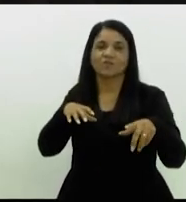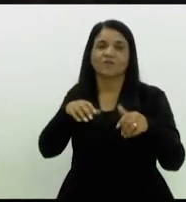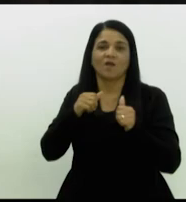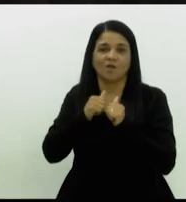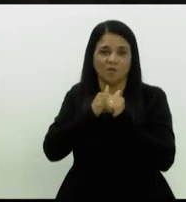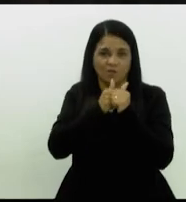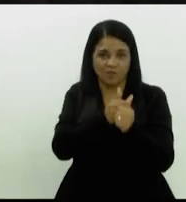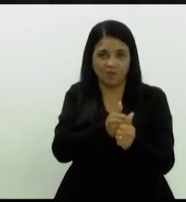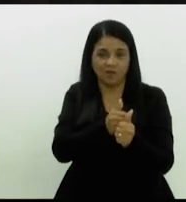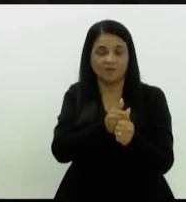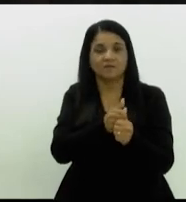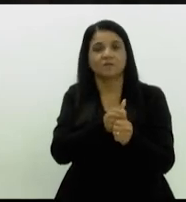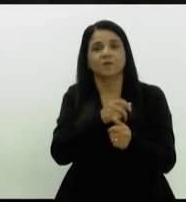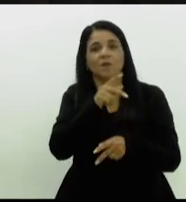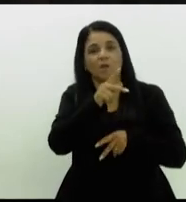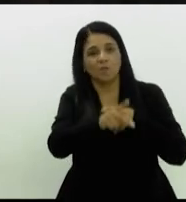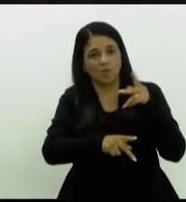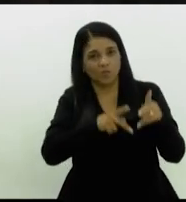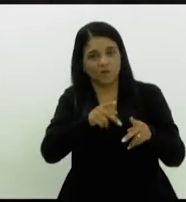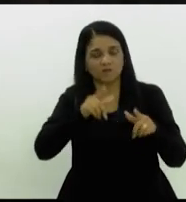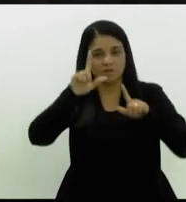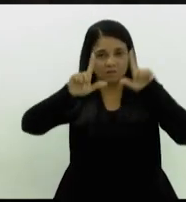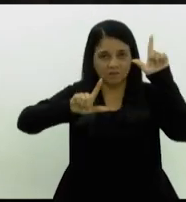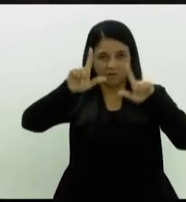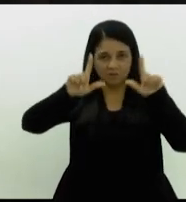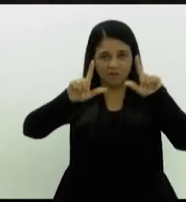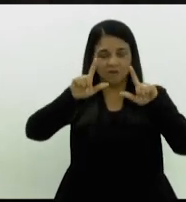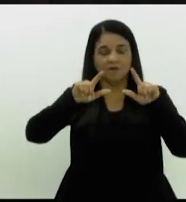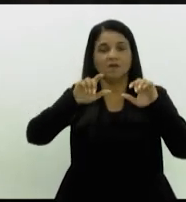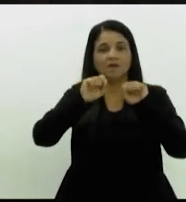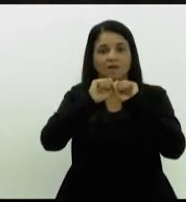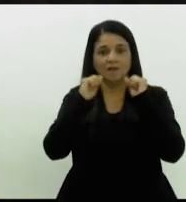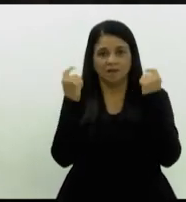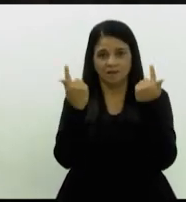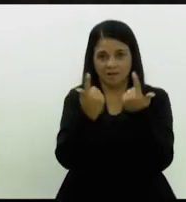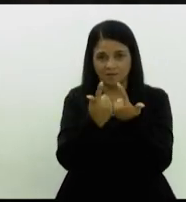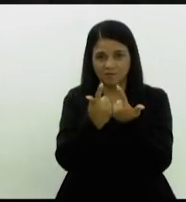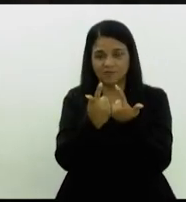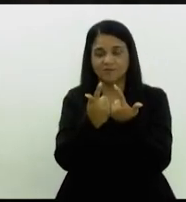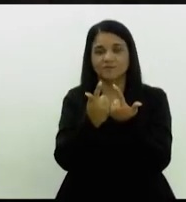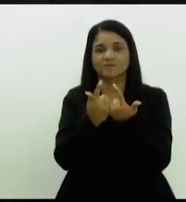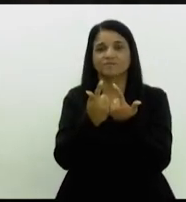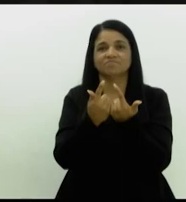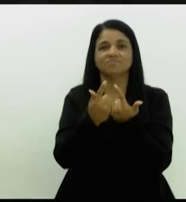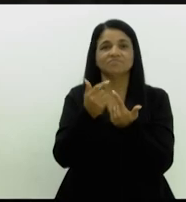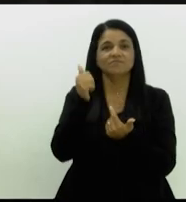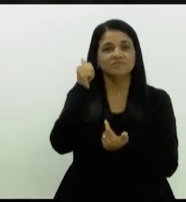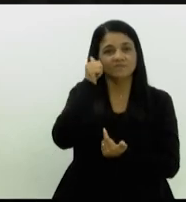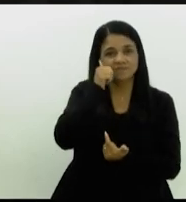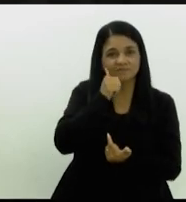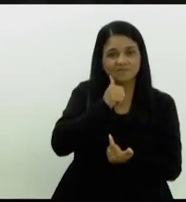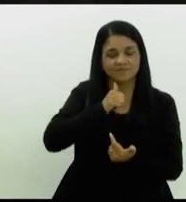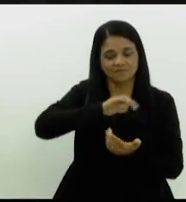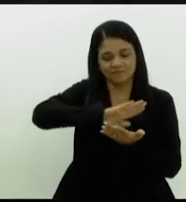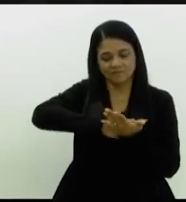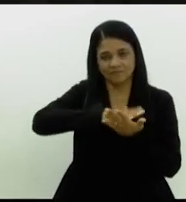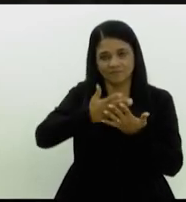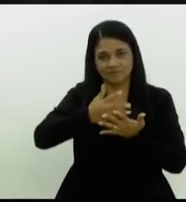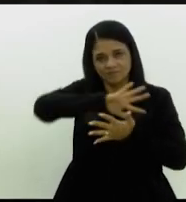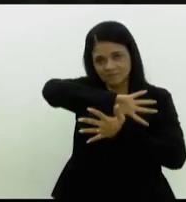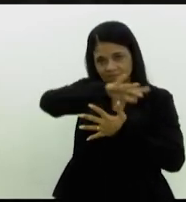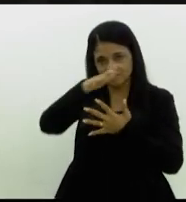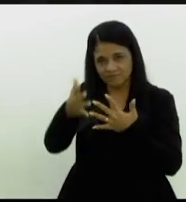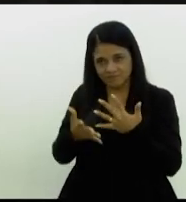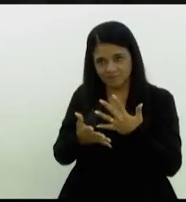senhores telespectadores da TV Alerge, senhora intérprete da língua de